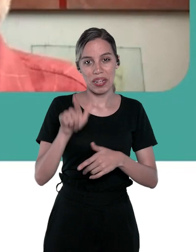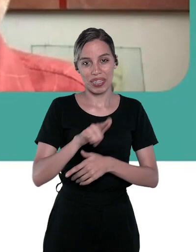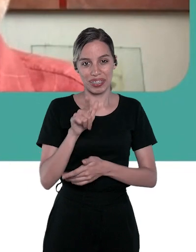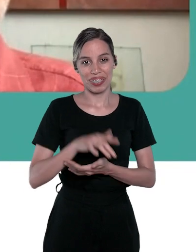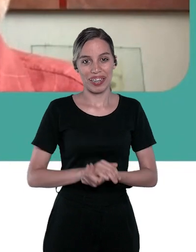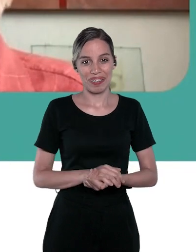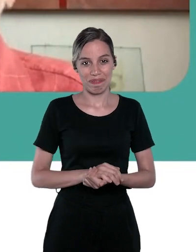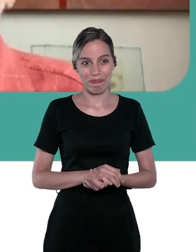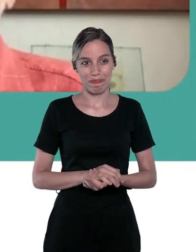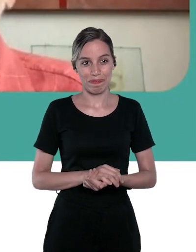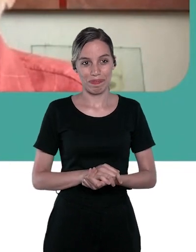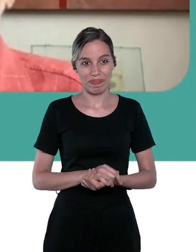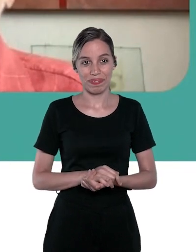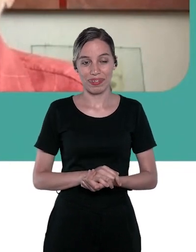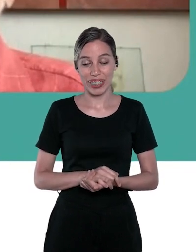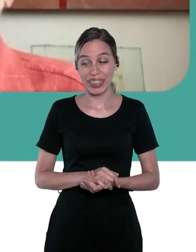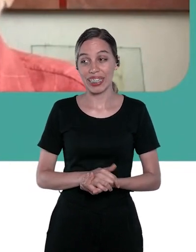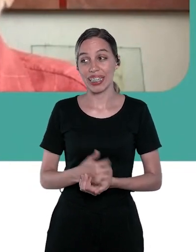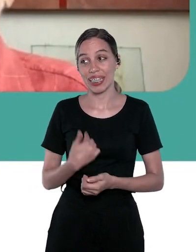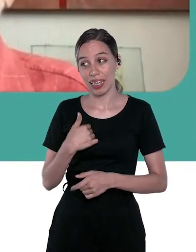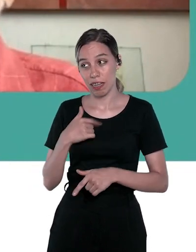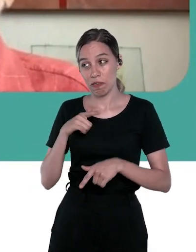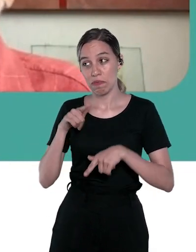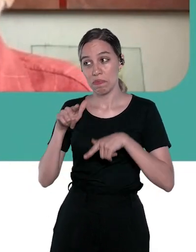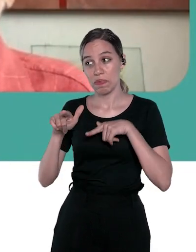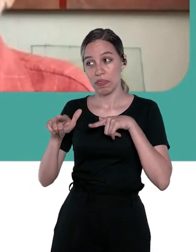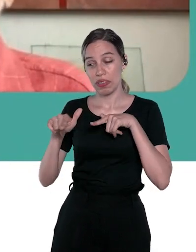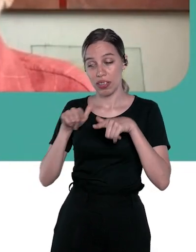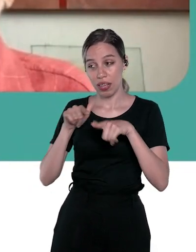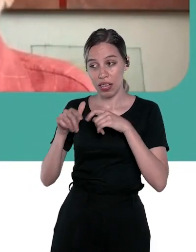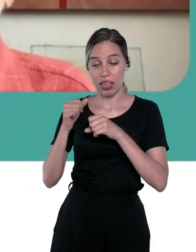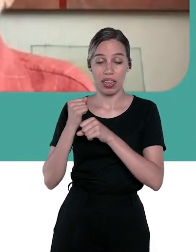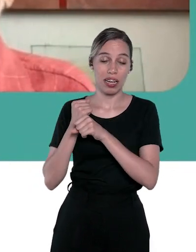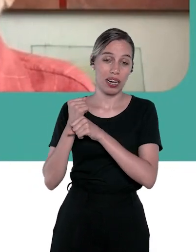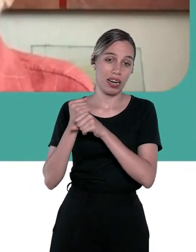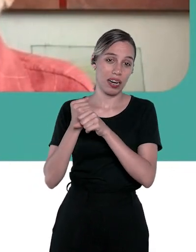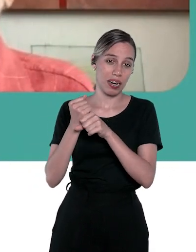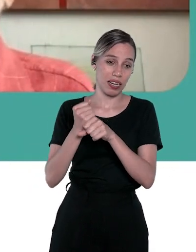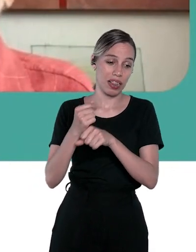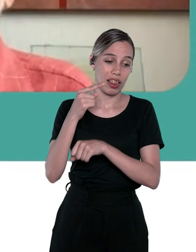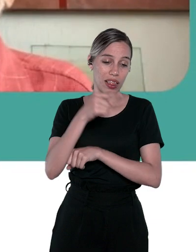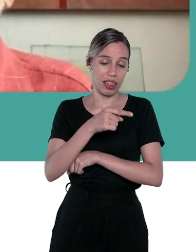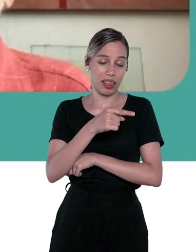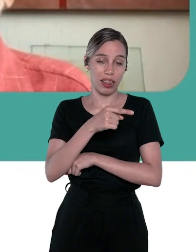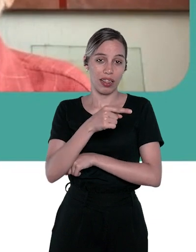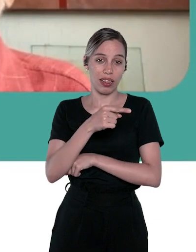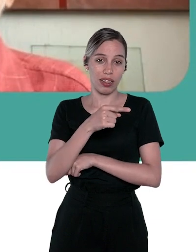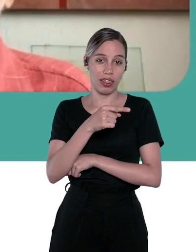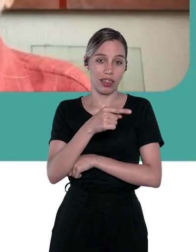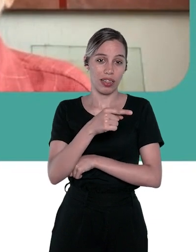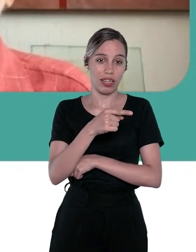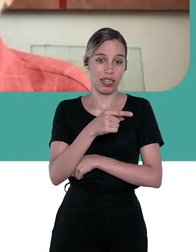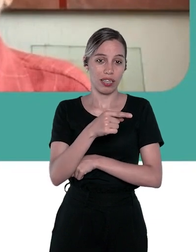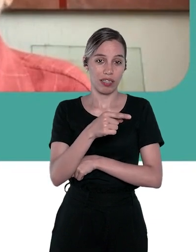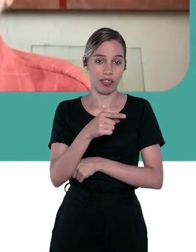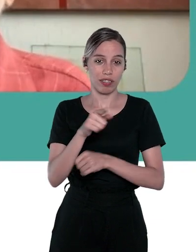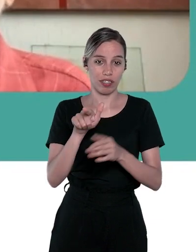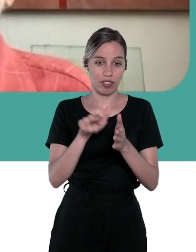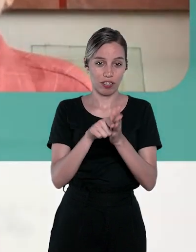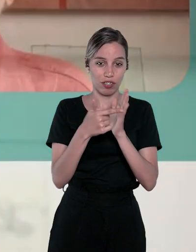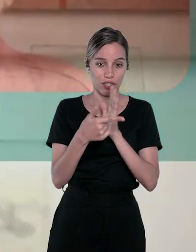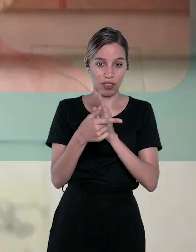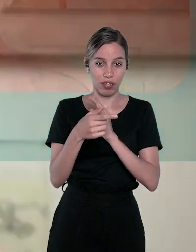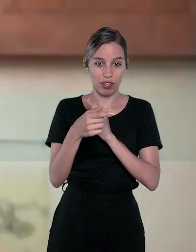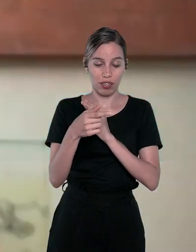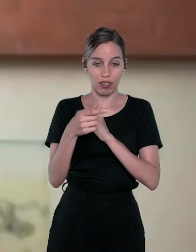Eu trabalhei muitos anos numa editoria de cultura do jornal O Tempo, né, o caderno Magazine,